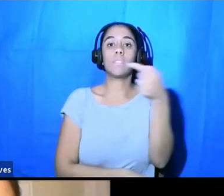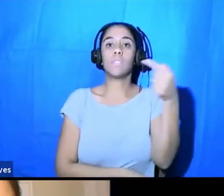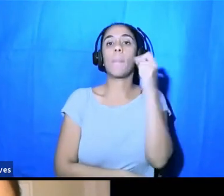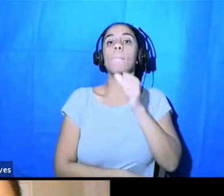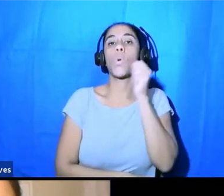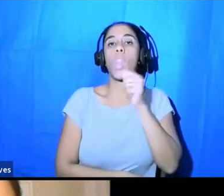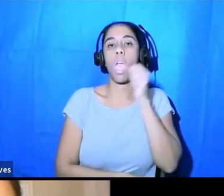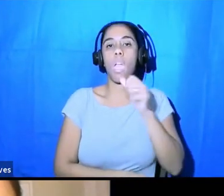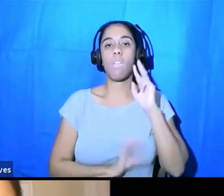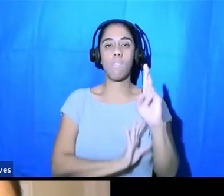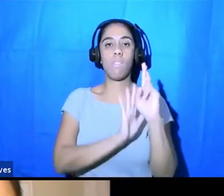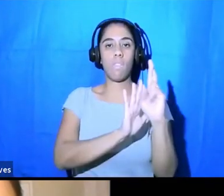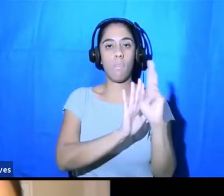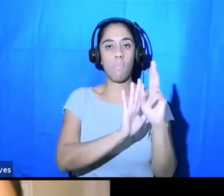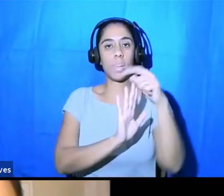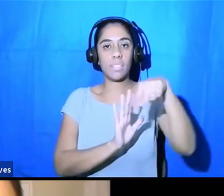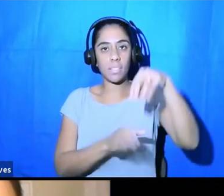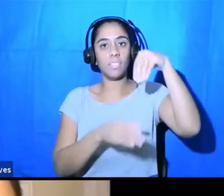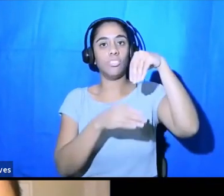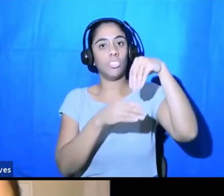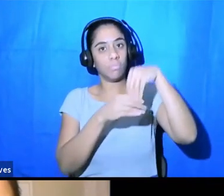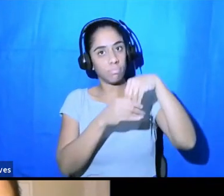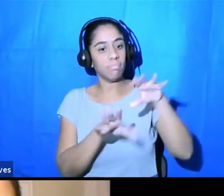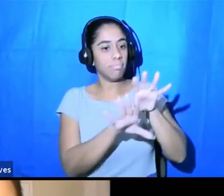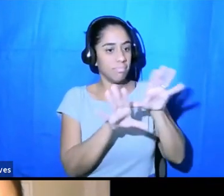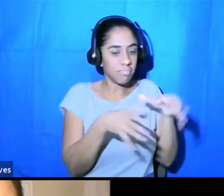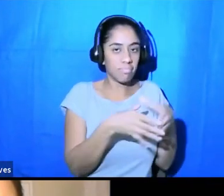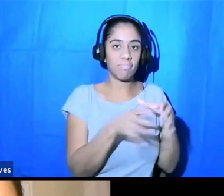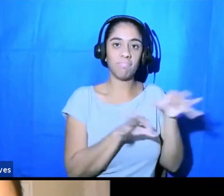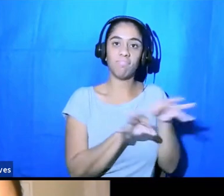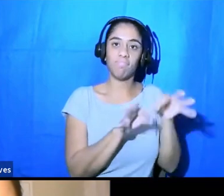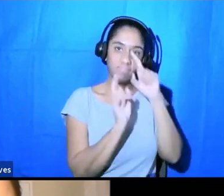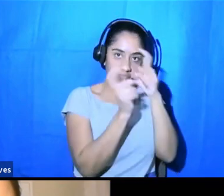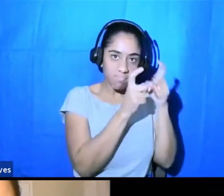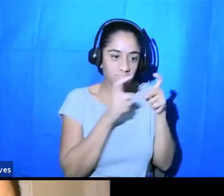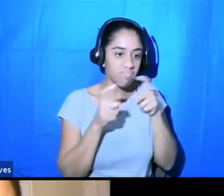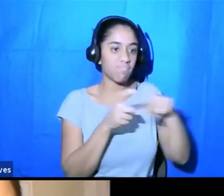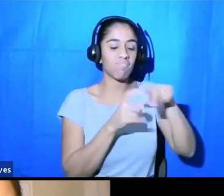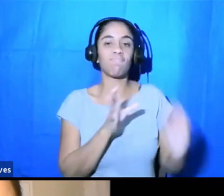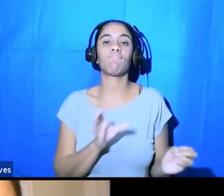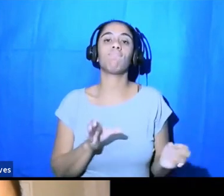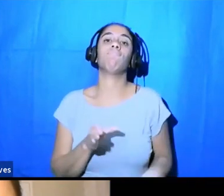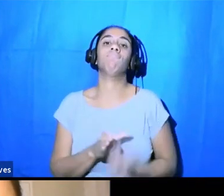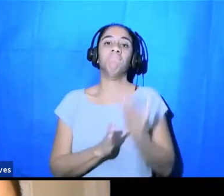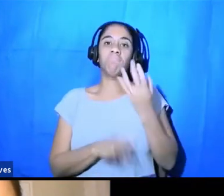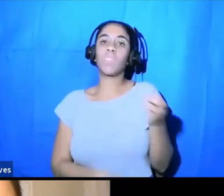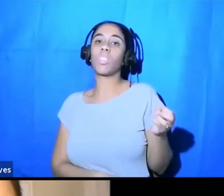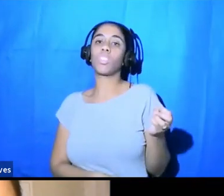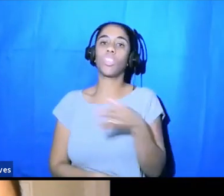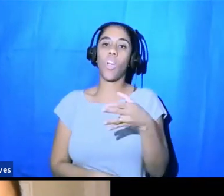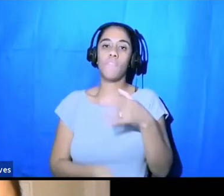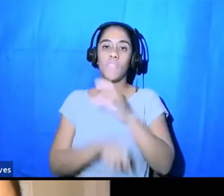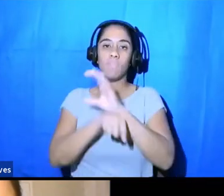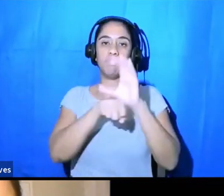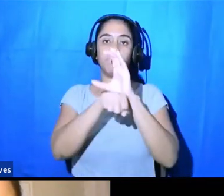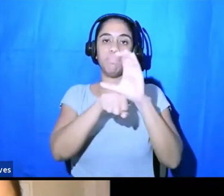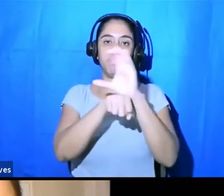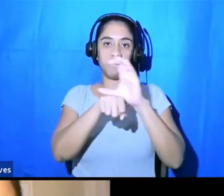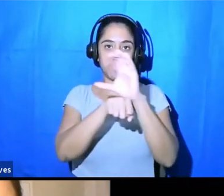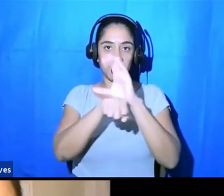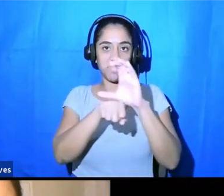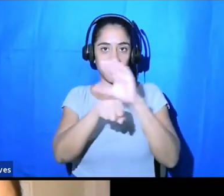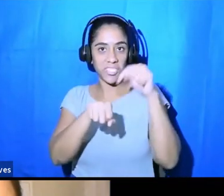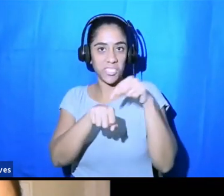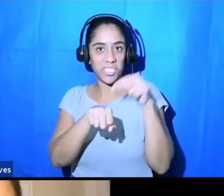reescrever a Constituição do Chile, agora com paridade de gênero, e a gente também vai receber a senhora Amaya Alves, daqui a